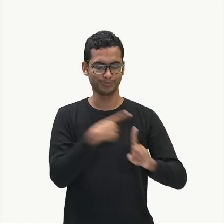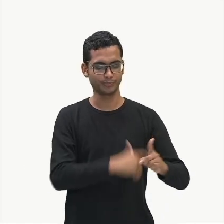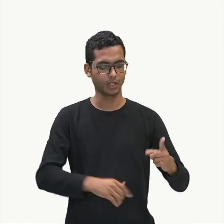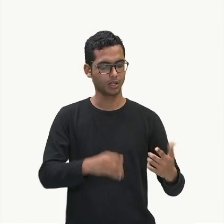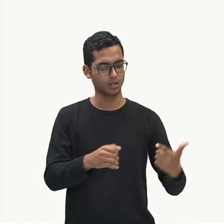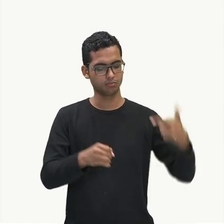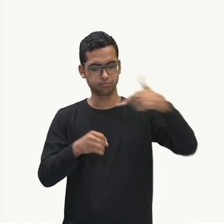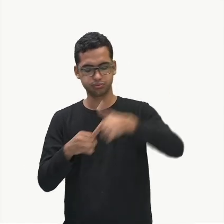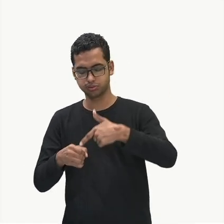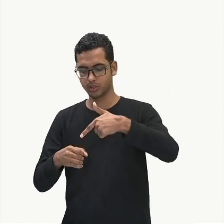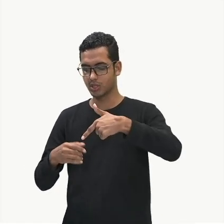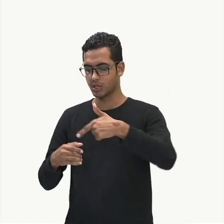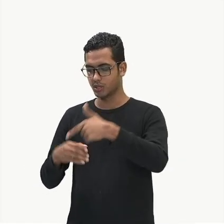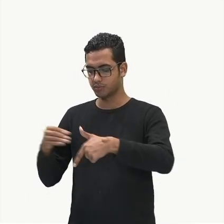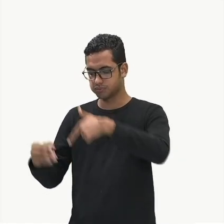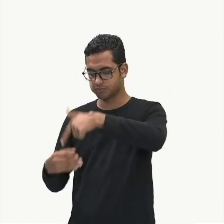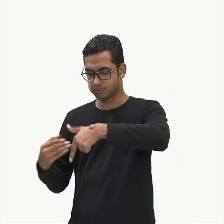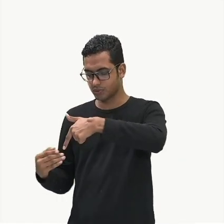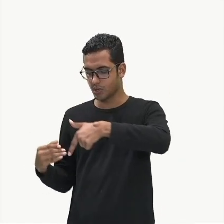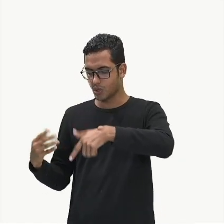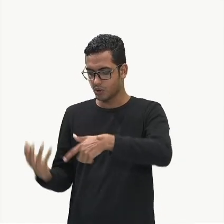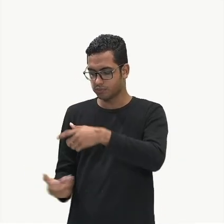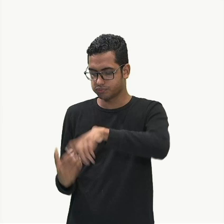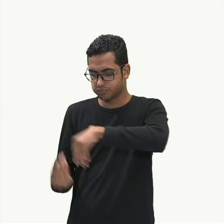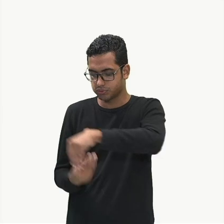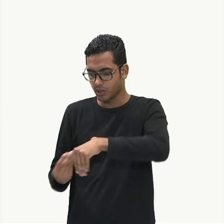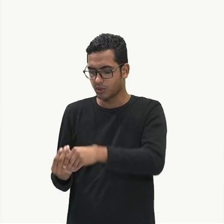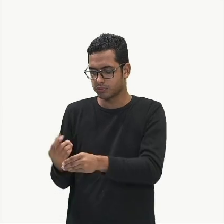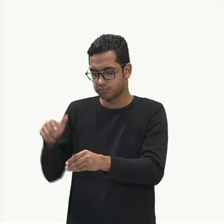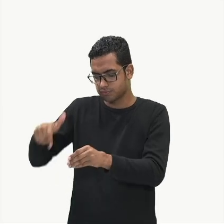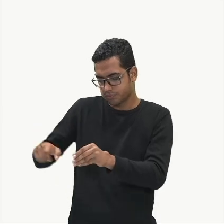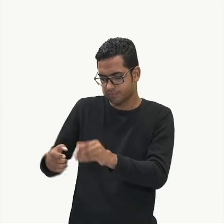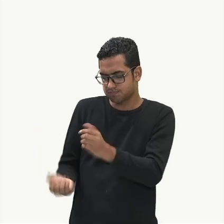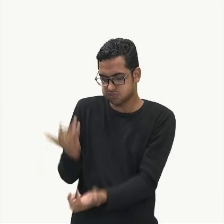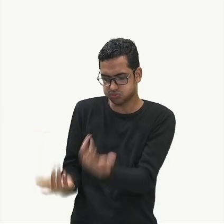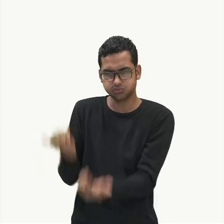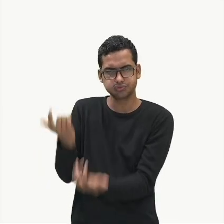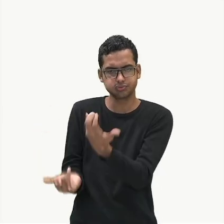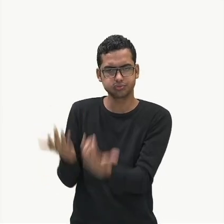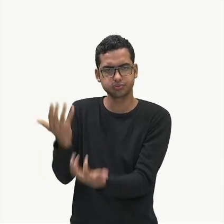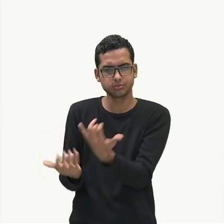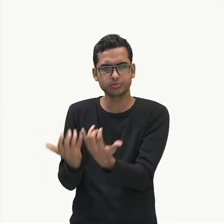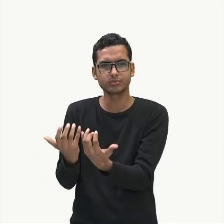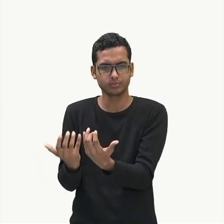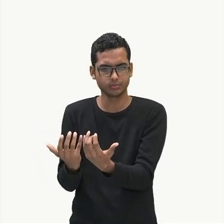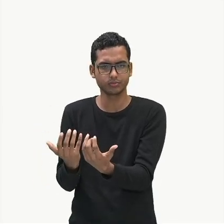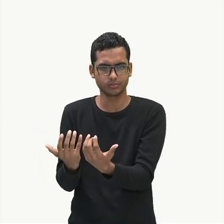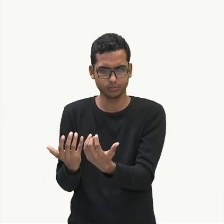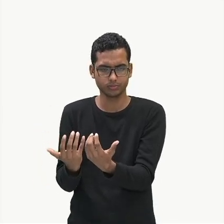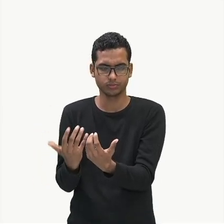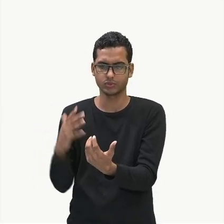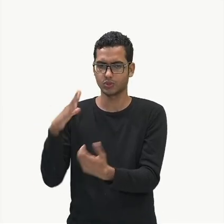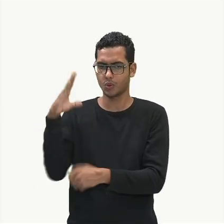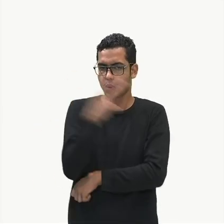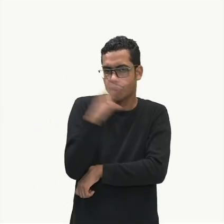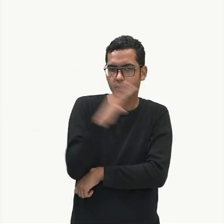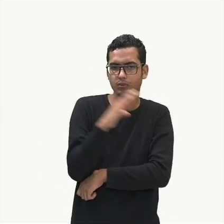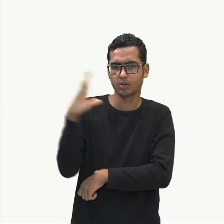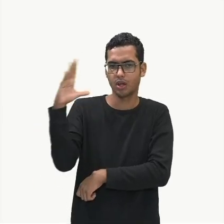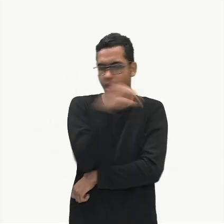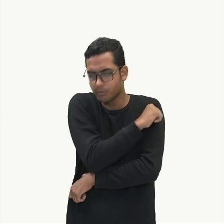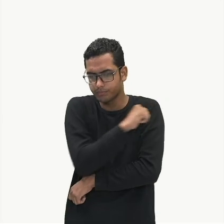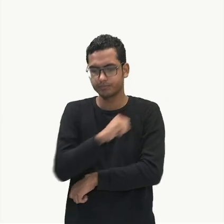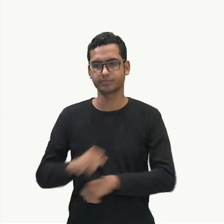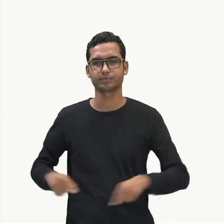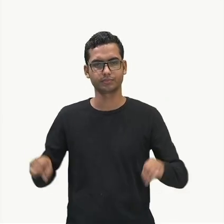quando reagem aí, né, as substâncias para se transformar em outro, o processo é muito rápido. Aqui